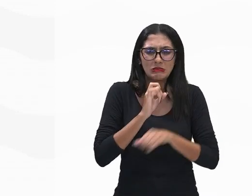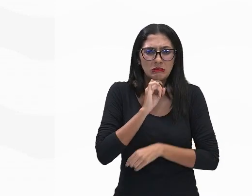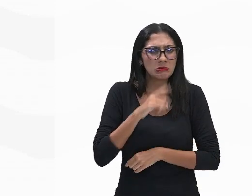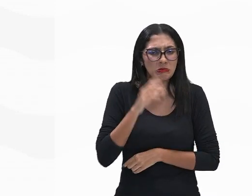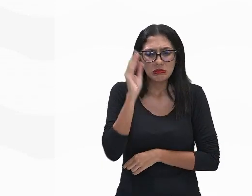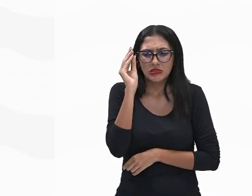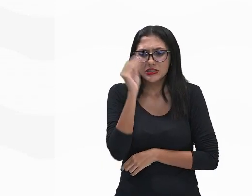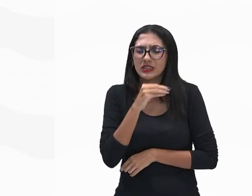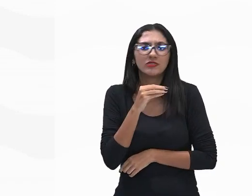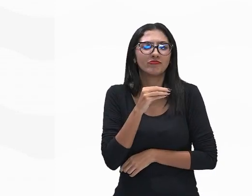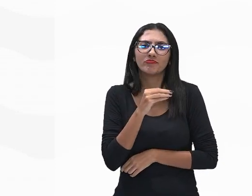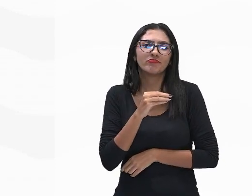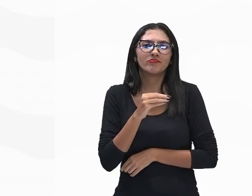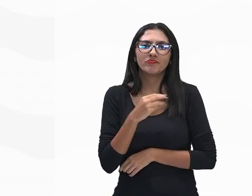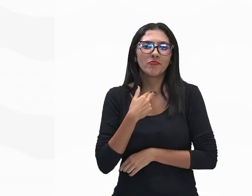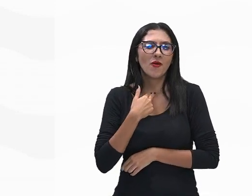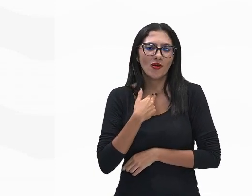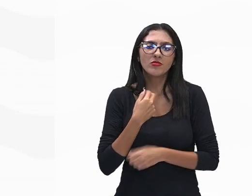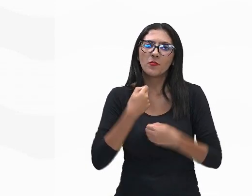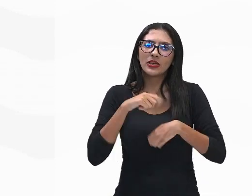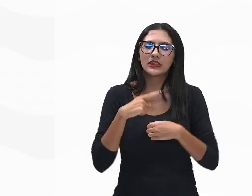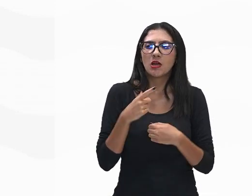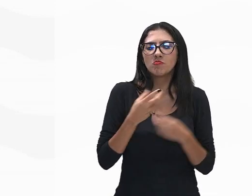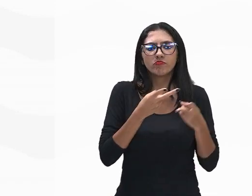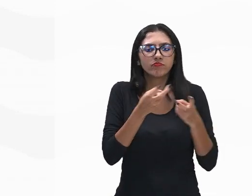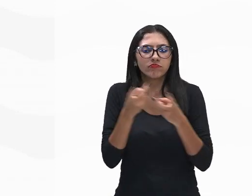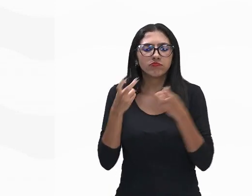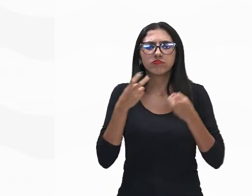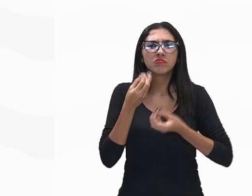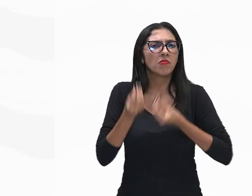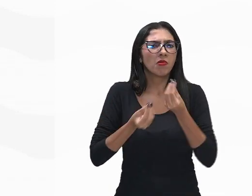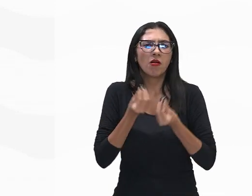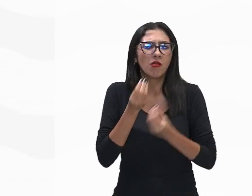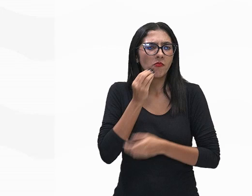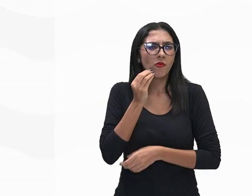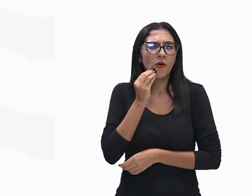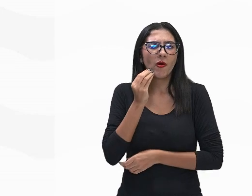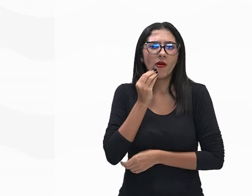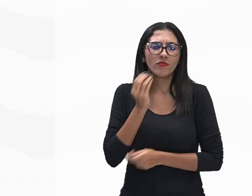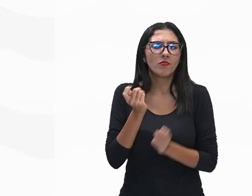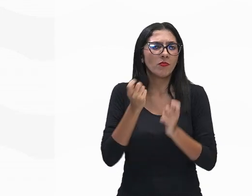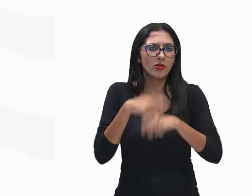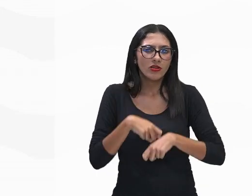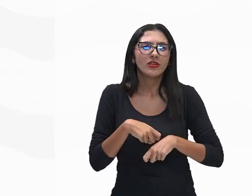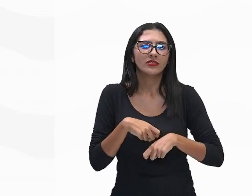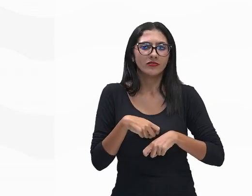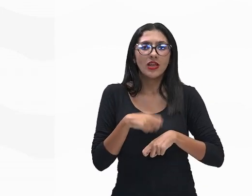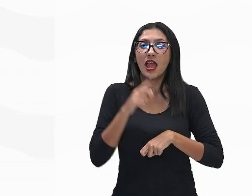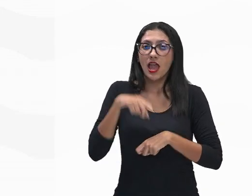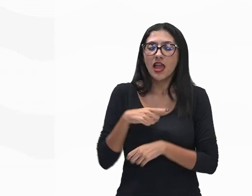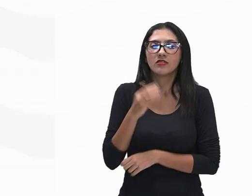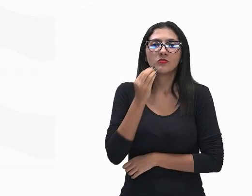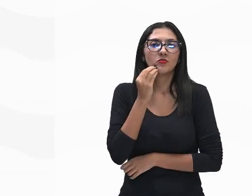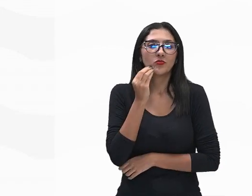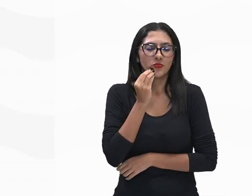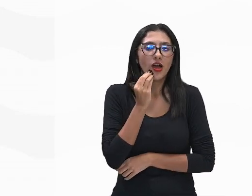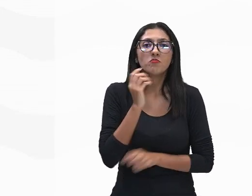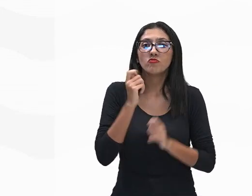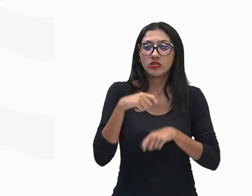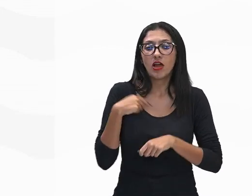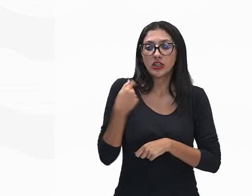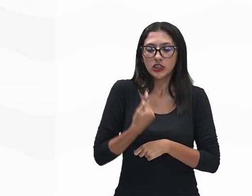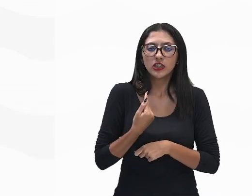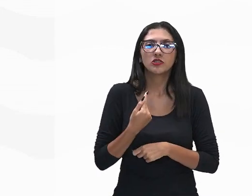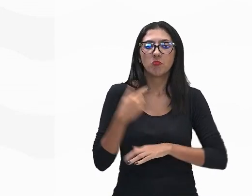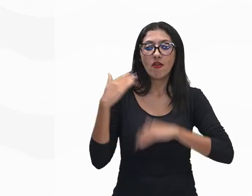tem que aprender a olhar as oportunidades que essas mudanças traz, e essas oportunidades podem ajudar a gente a crescer